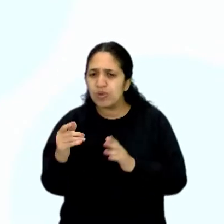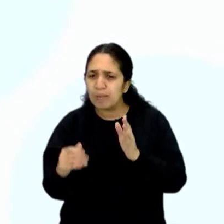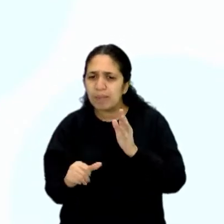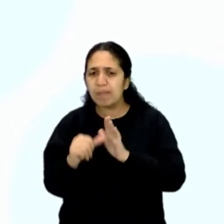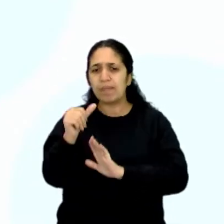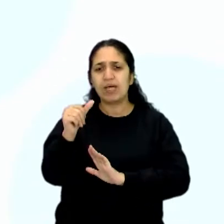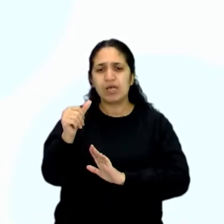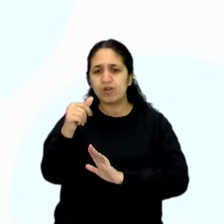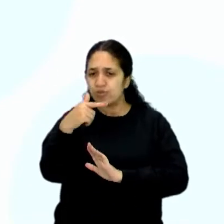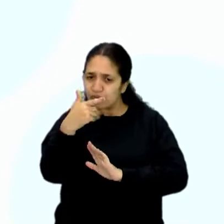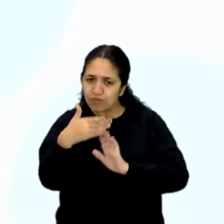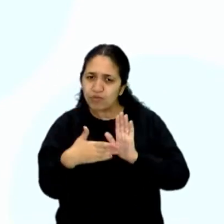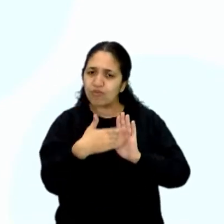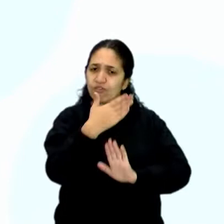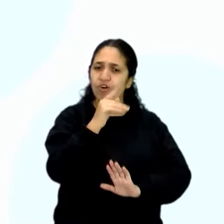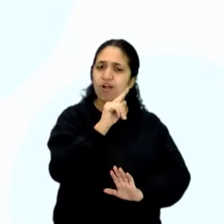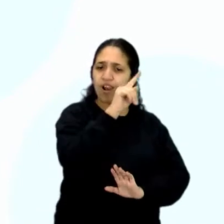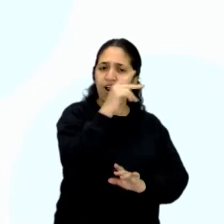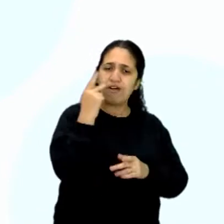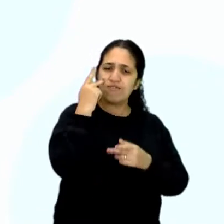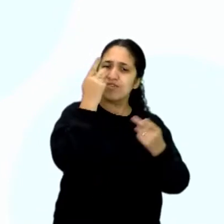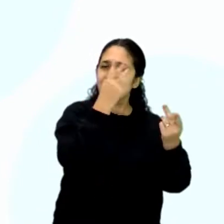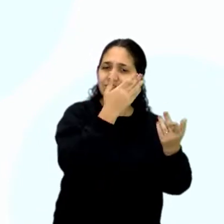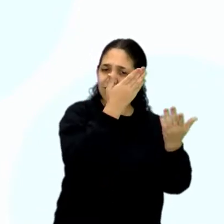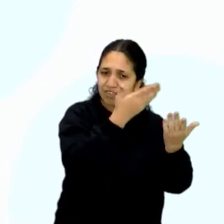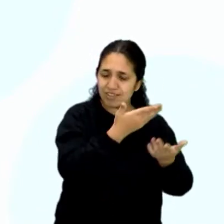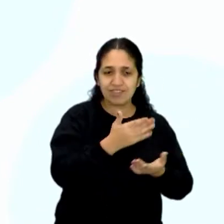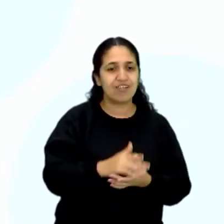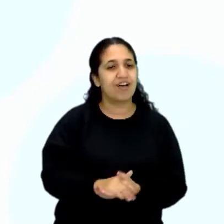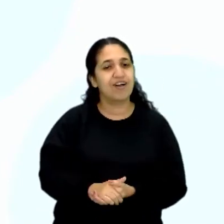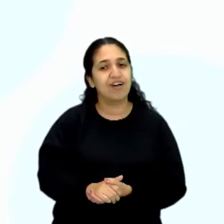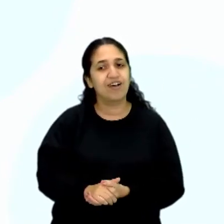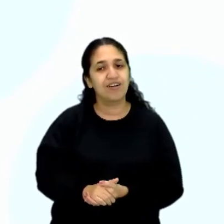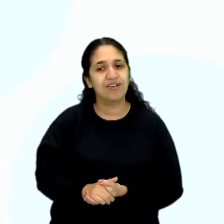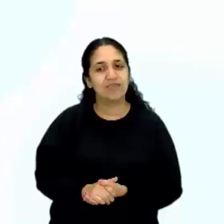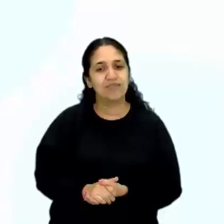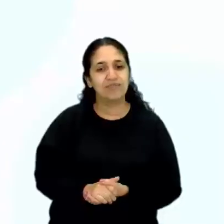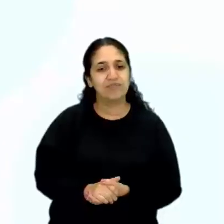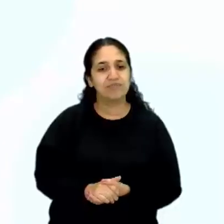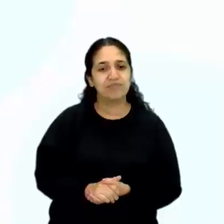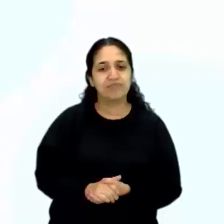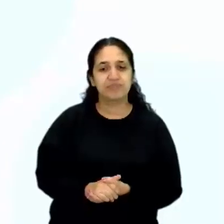aí a fazer, né, uma visita ao espaço, tá?